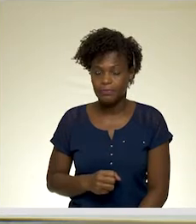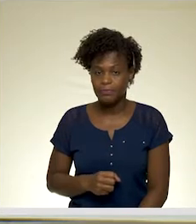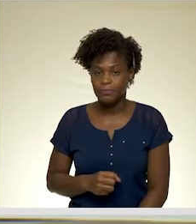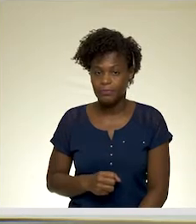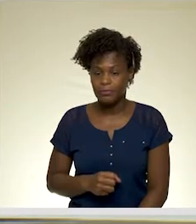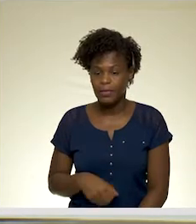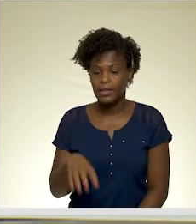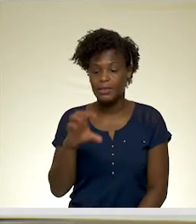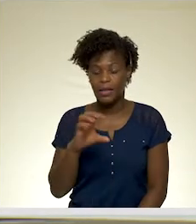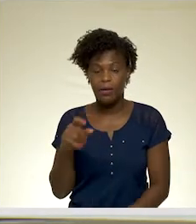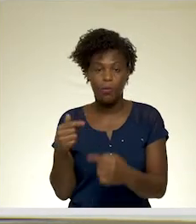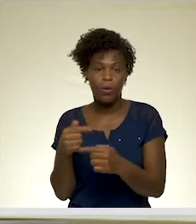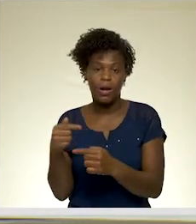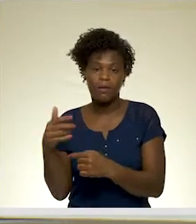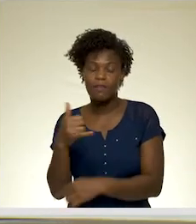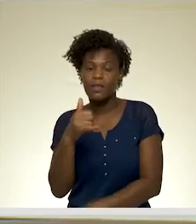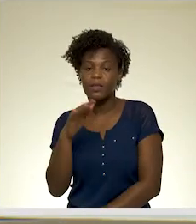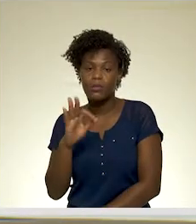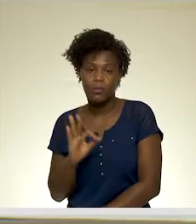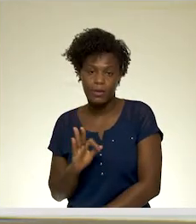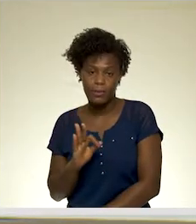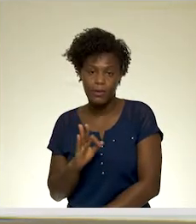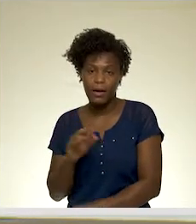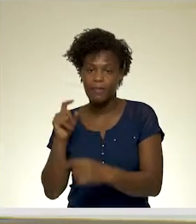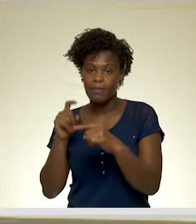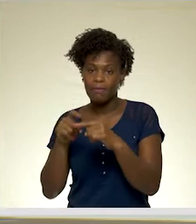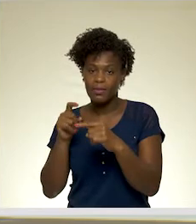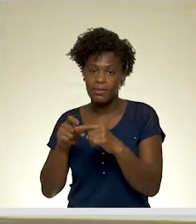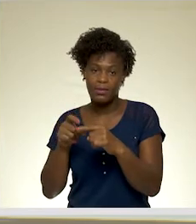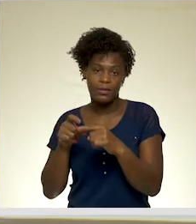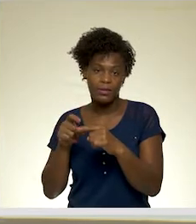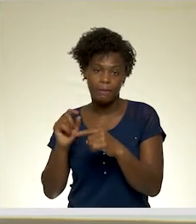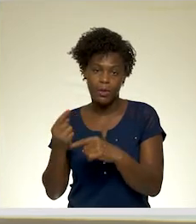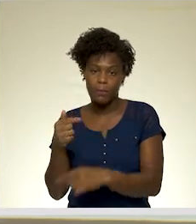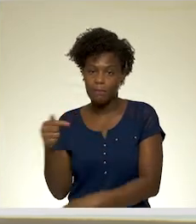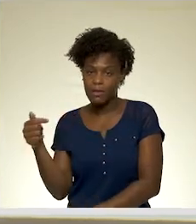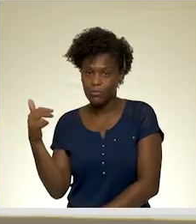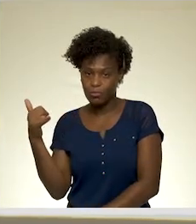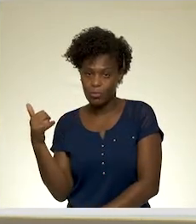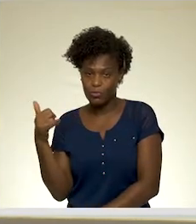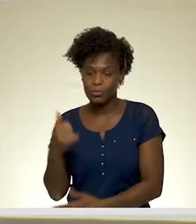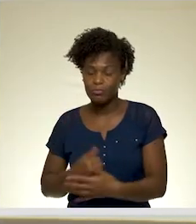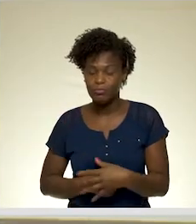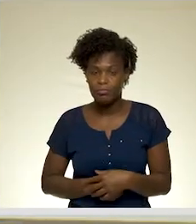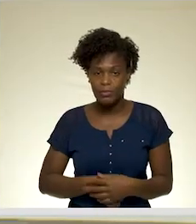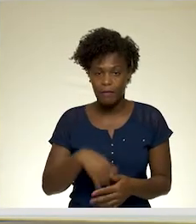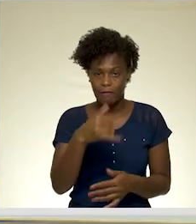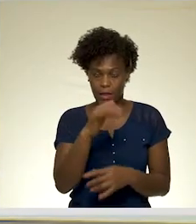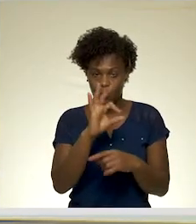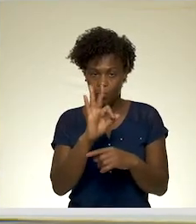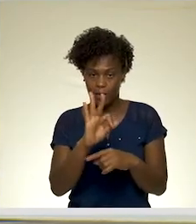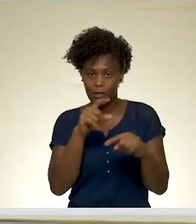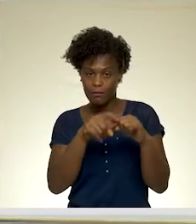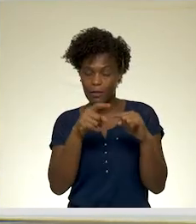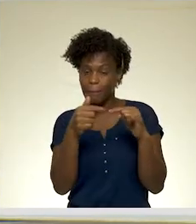C é igual a 24 a dividir por menos 2. 24 a dividir